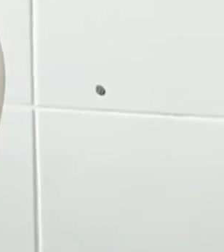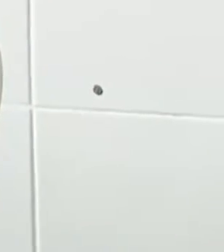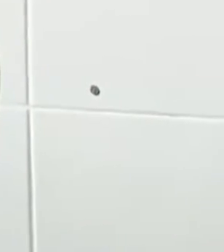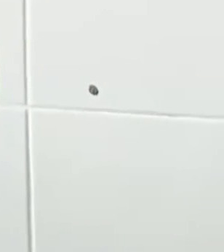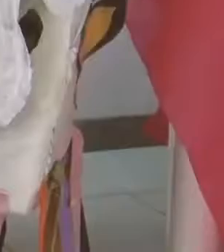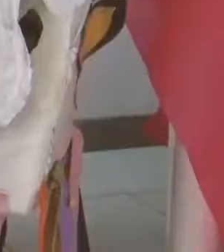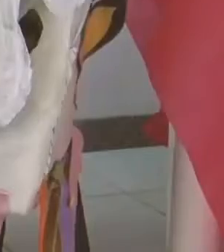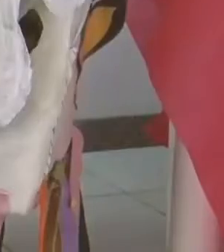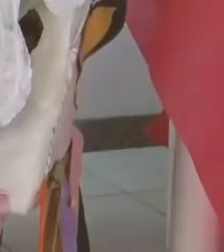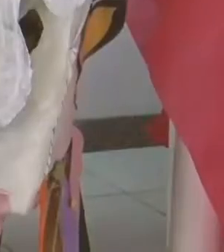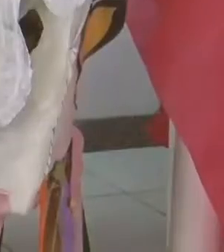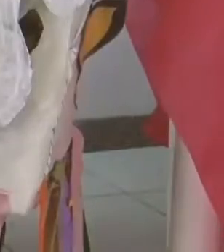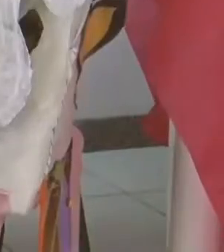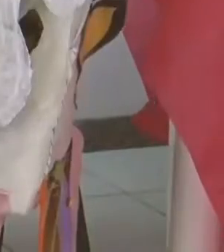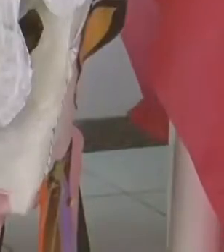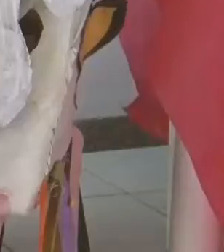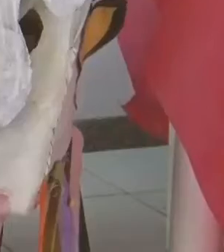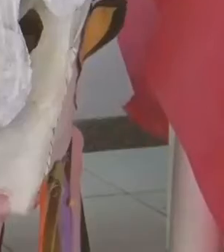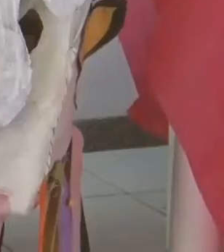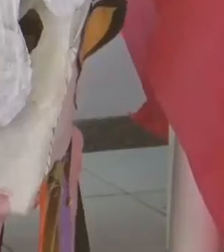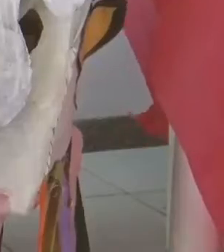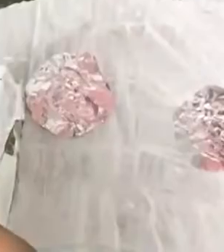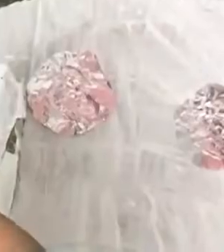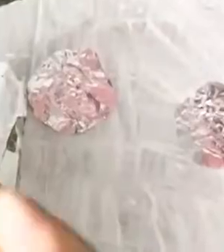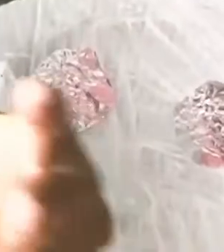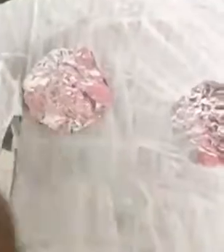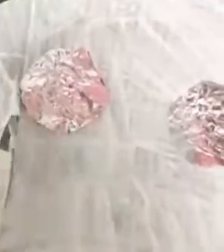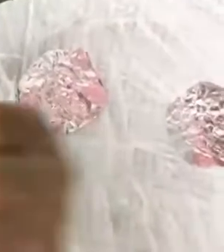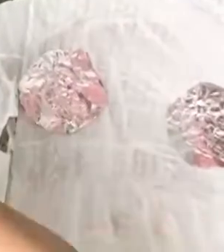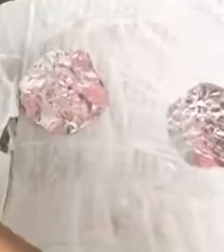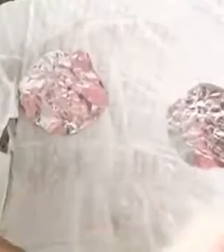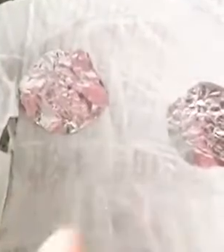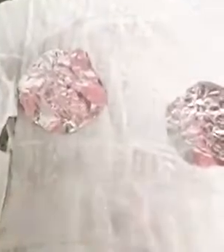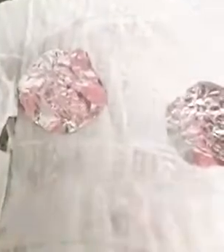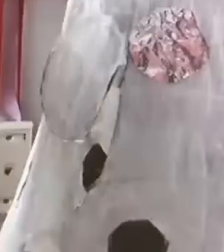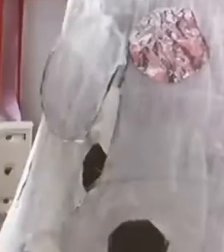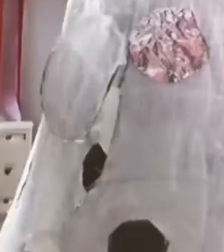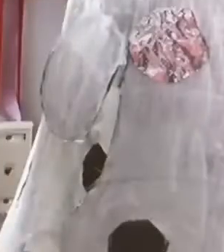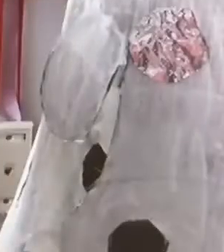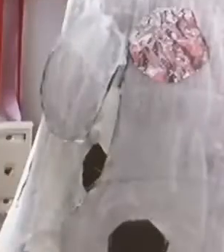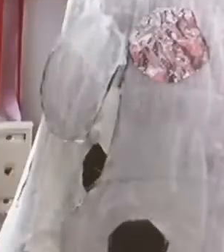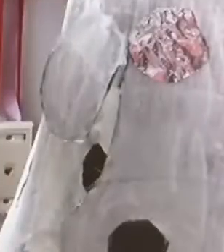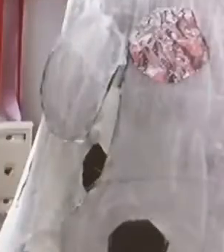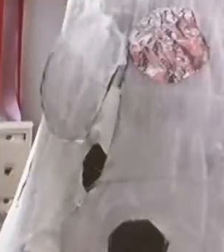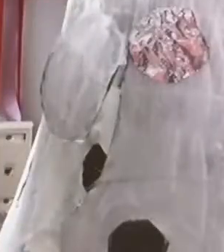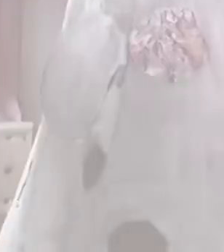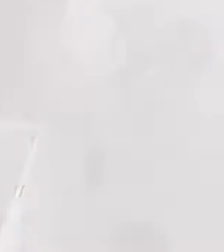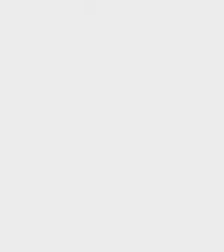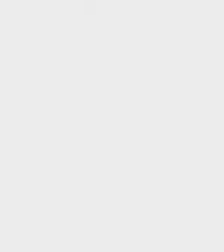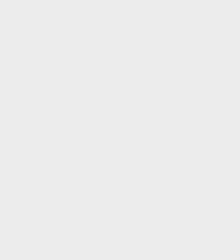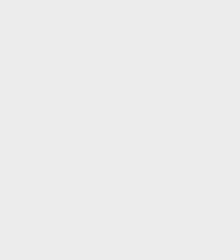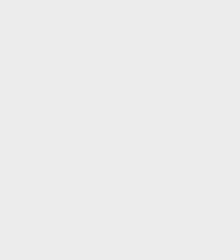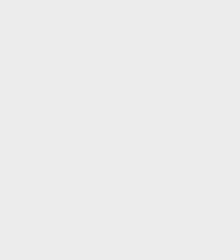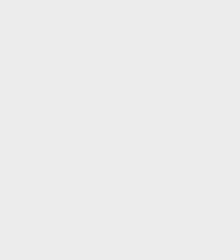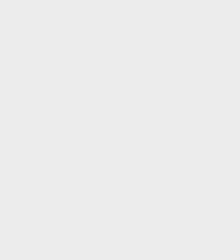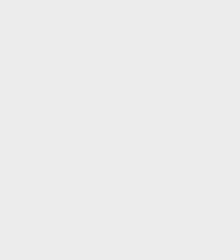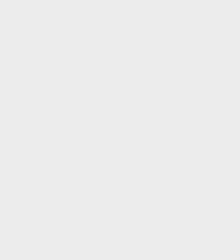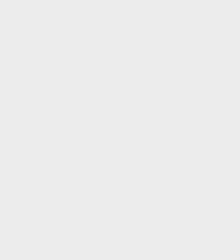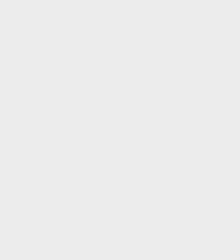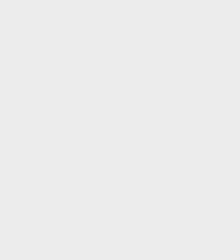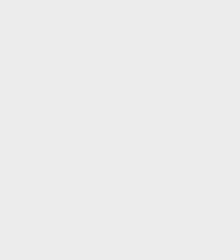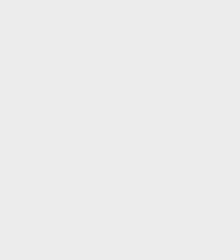louvado seja. Simboliza o nascimento de Jesus ali naquela hora. Um orgulho muito grande por eu ser a mestra do